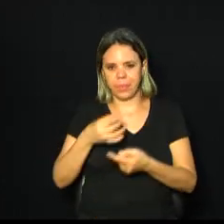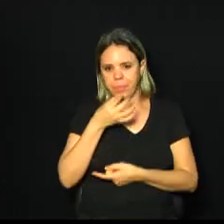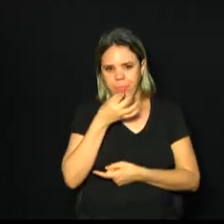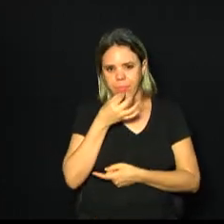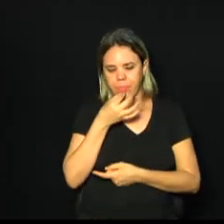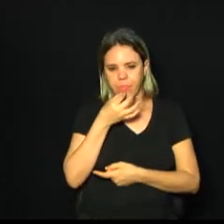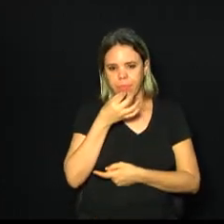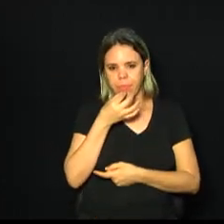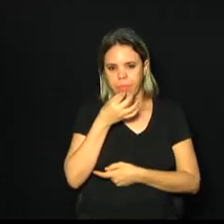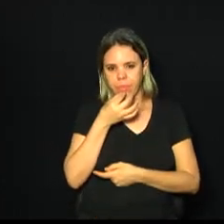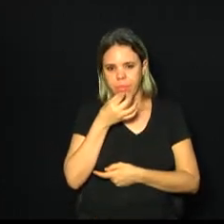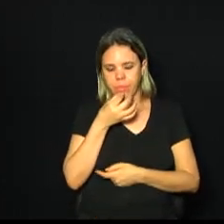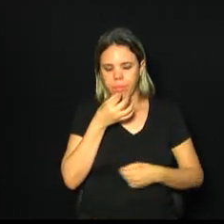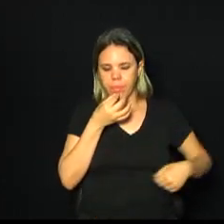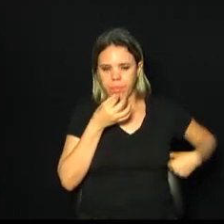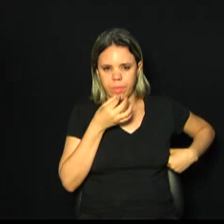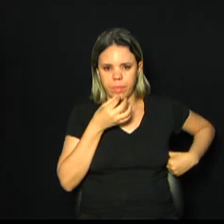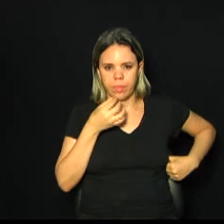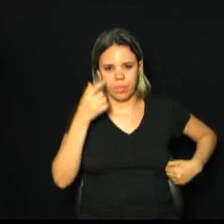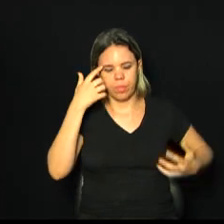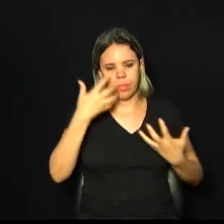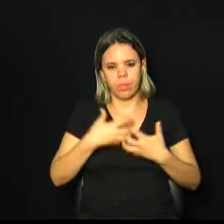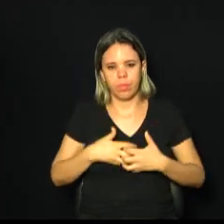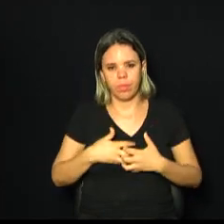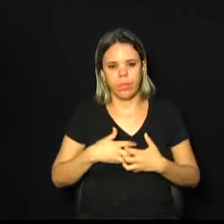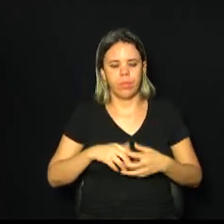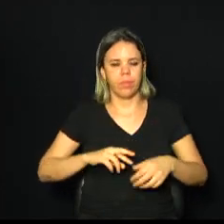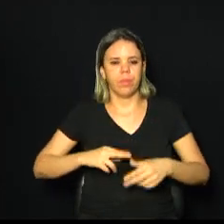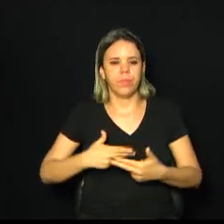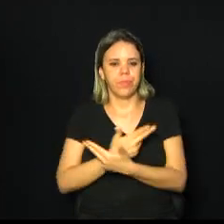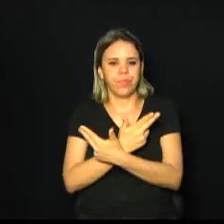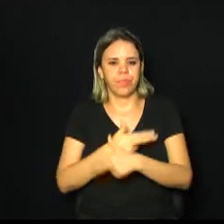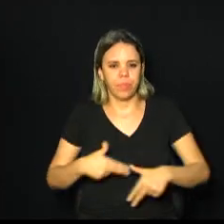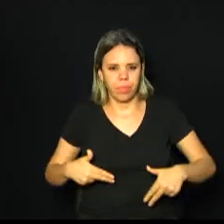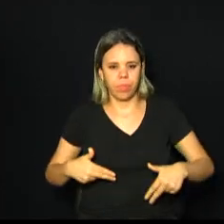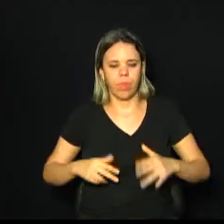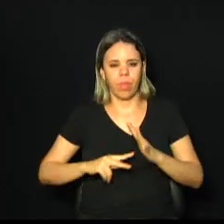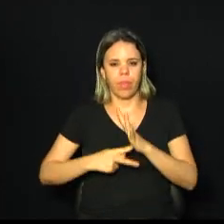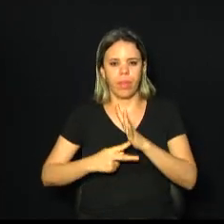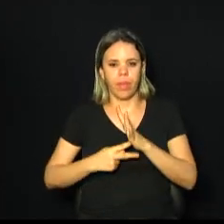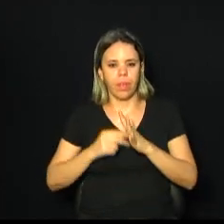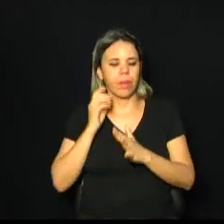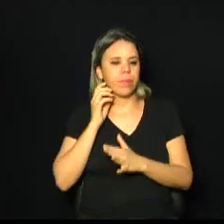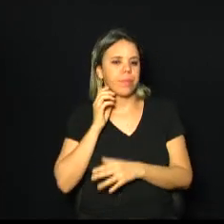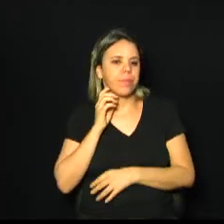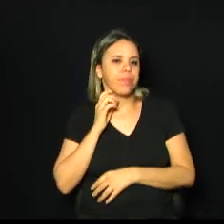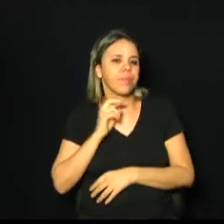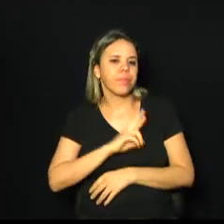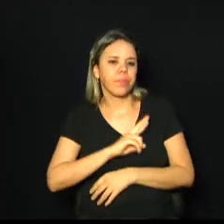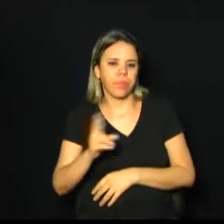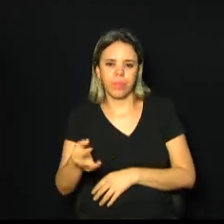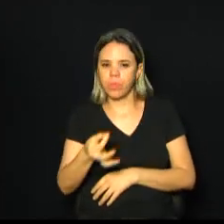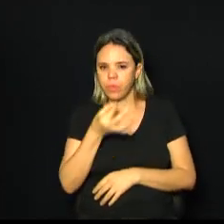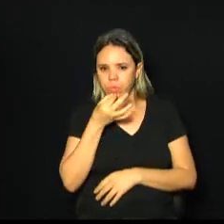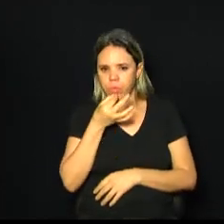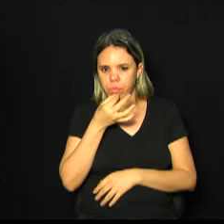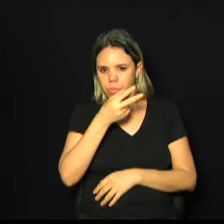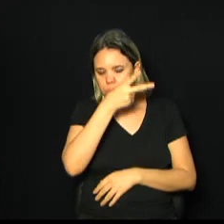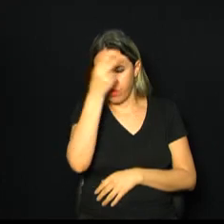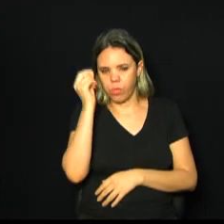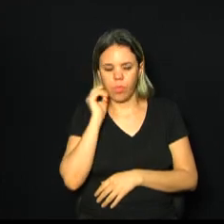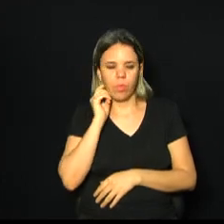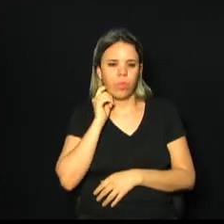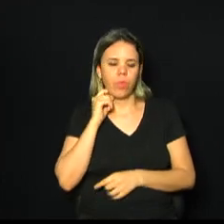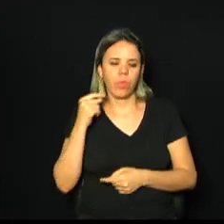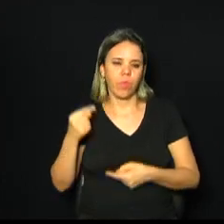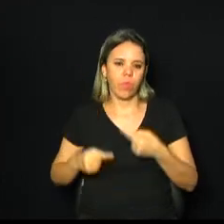origem racional ou étnica, filiação sindical, convicção religiosa, opinião pública,